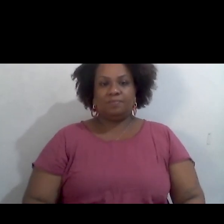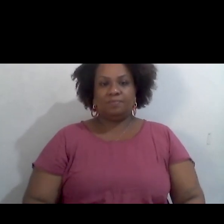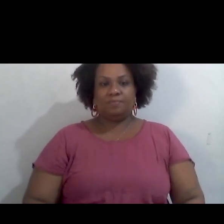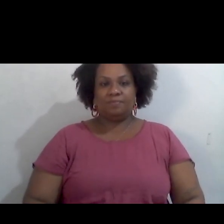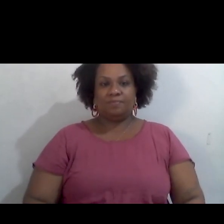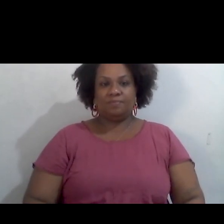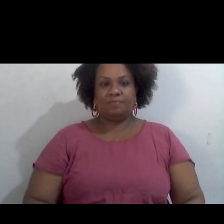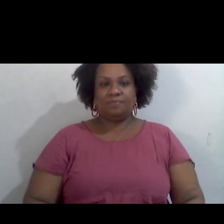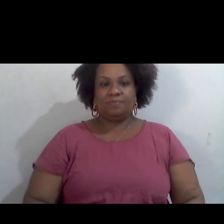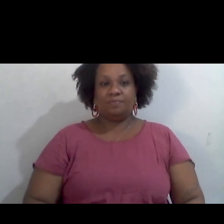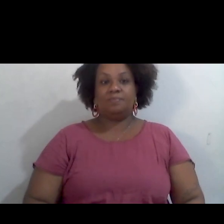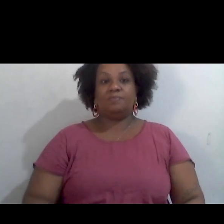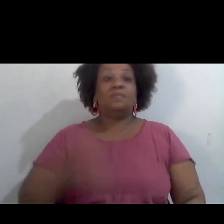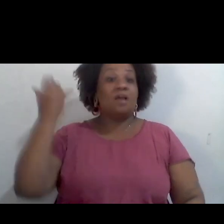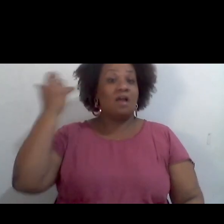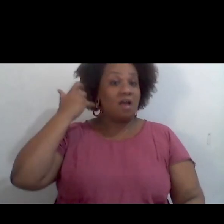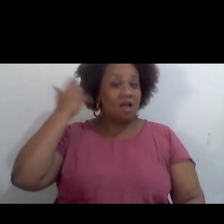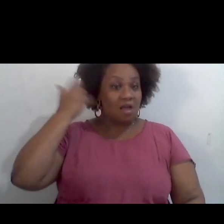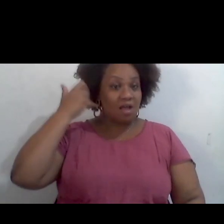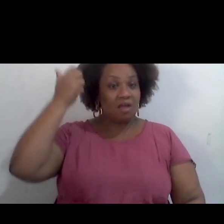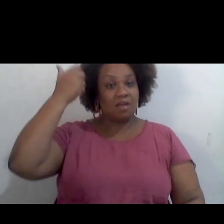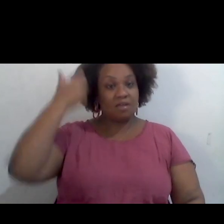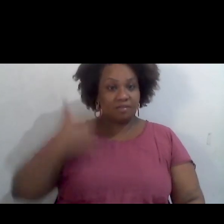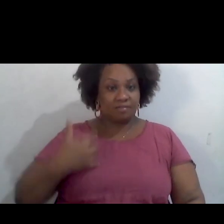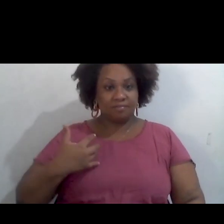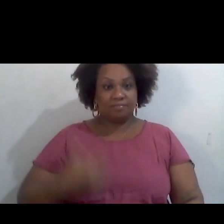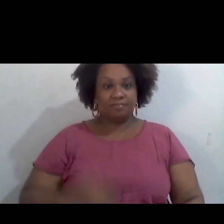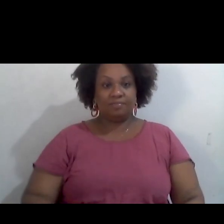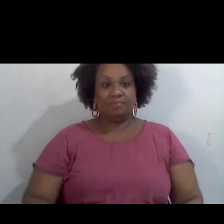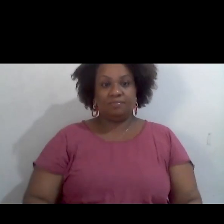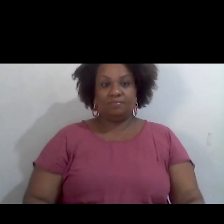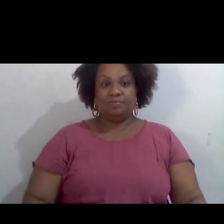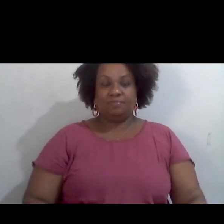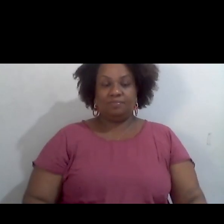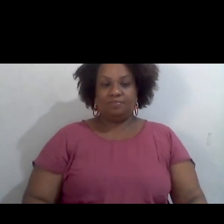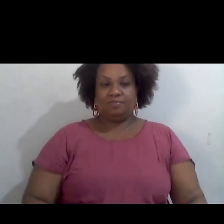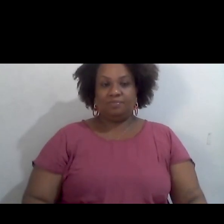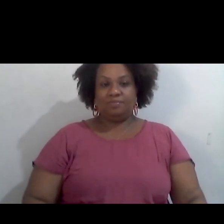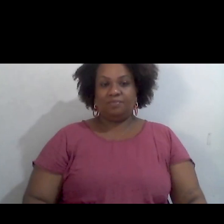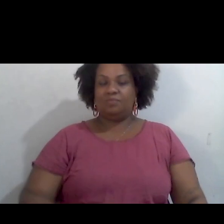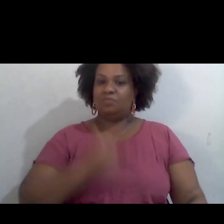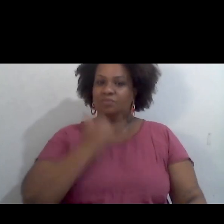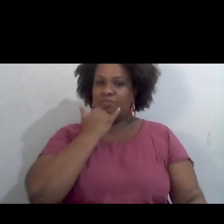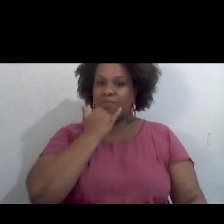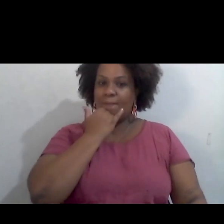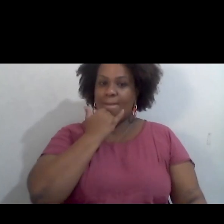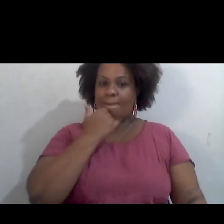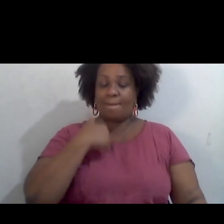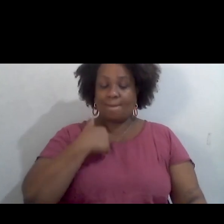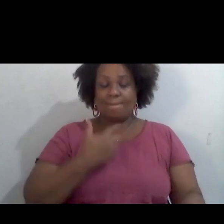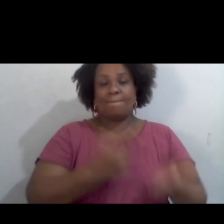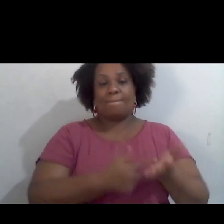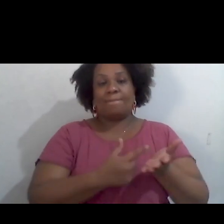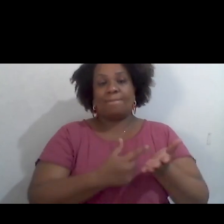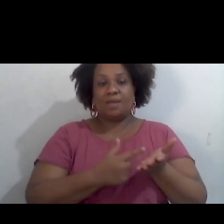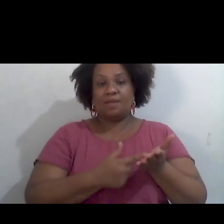Ah, audiodescrição. Câmera. Ai, gente, desculpa. Eu sou uma mulher branca, estou vestida de